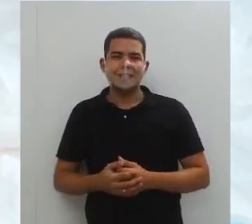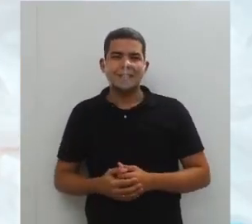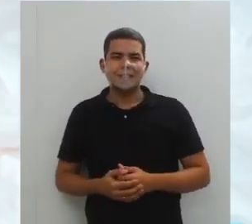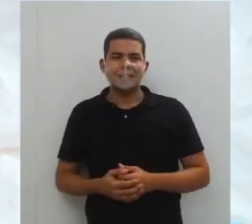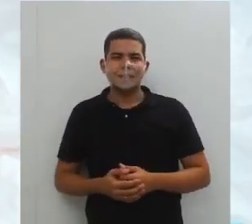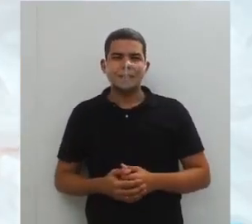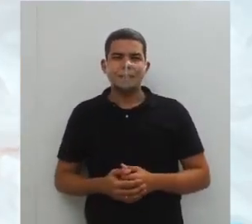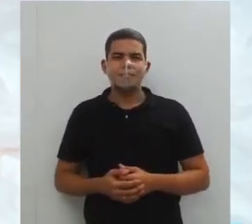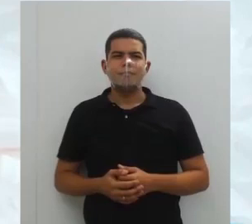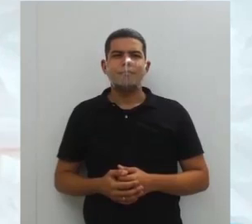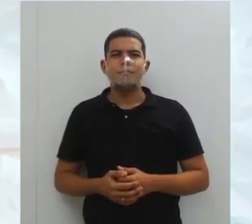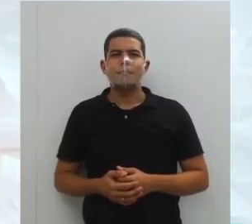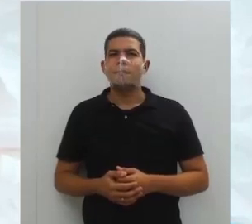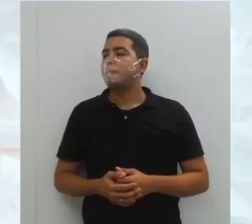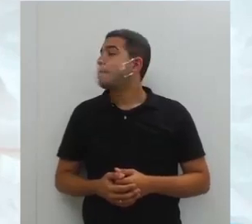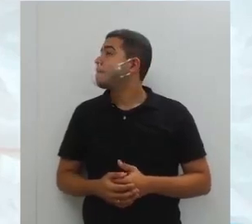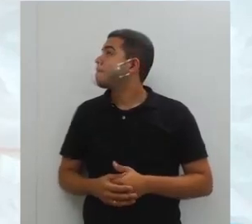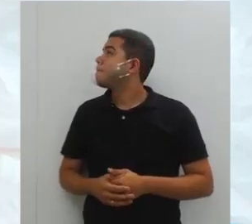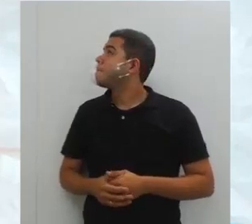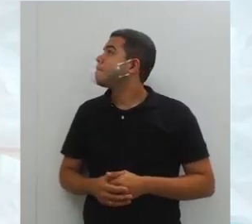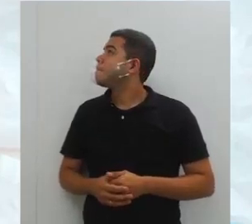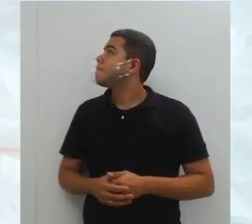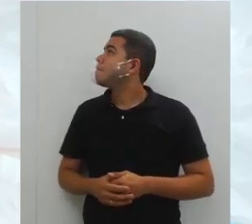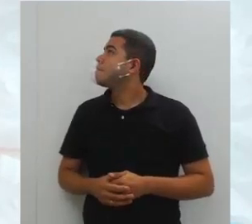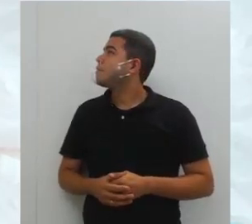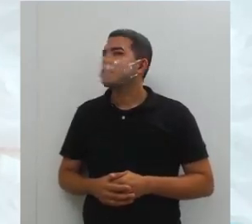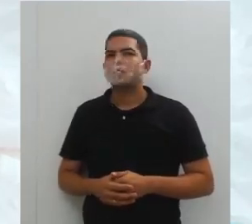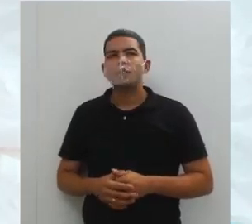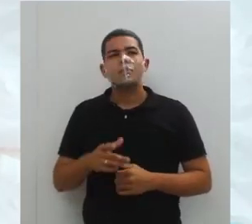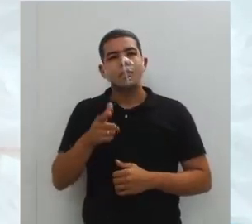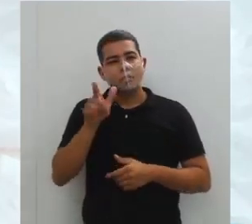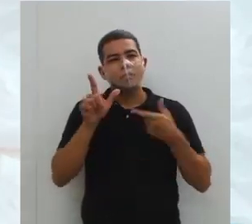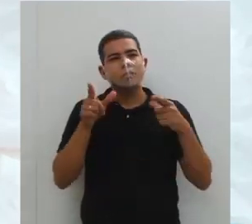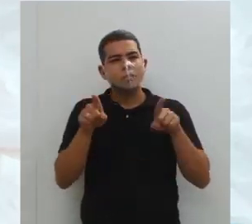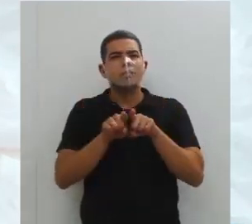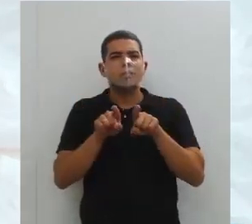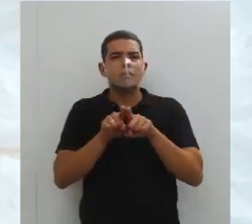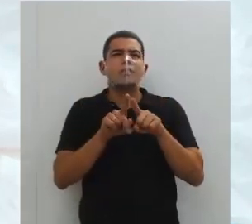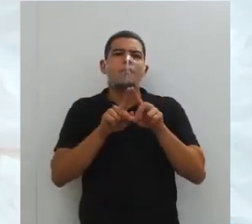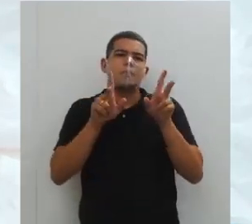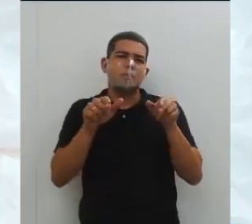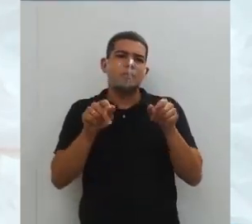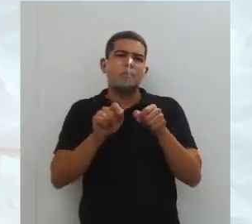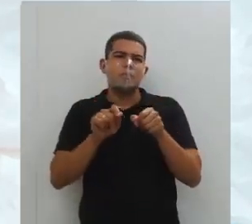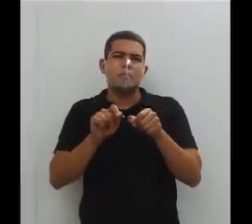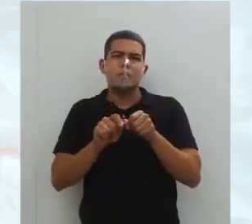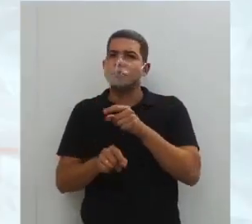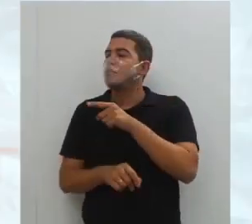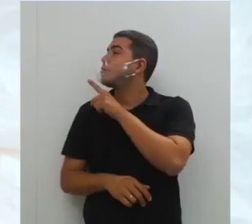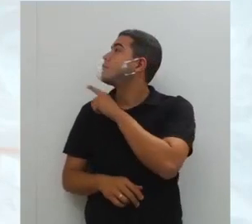Deixo no centro da folha, tá? E vou fazer isso com as demais folhas.